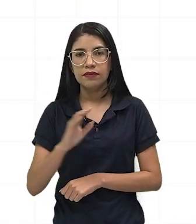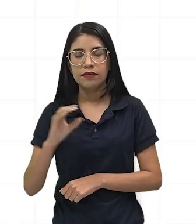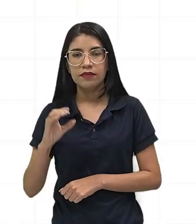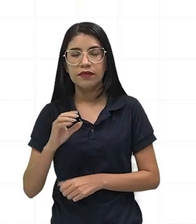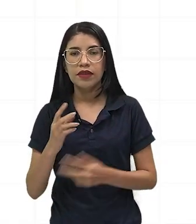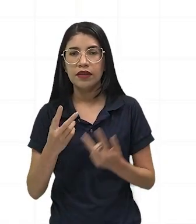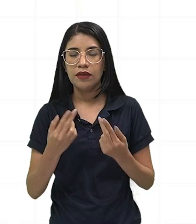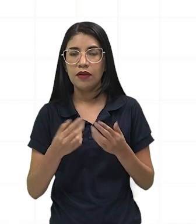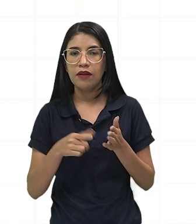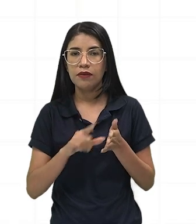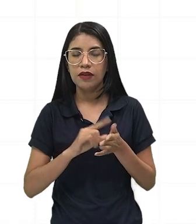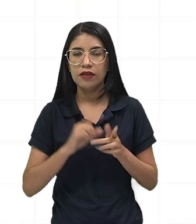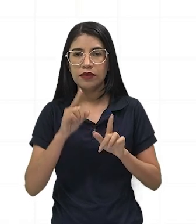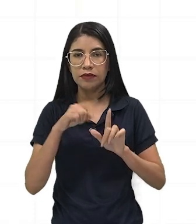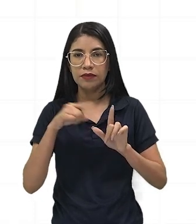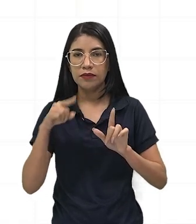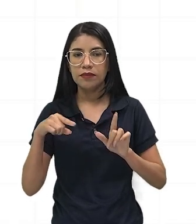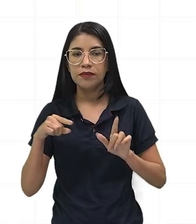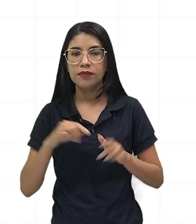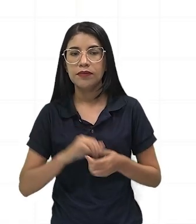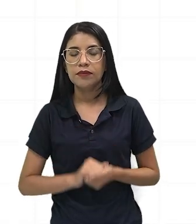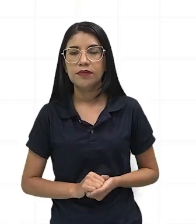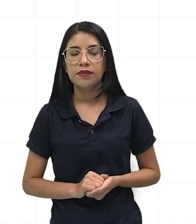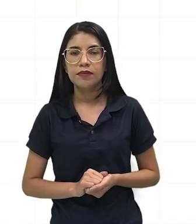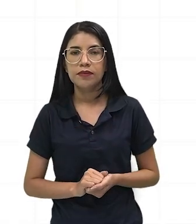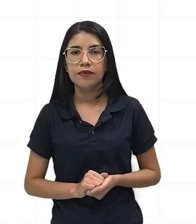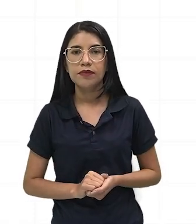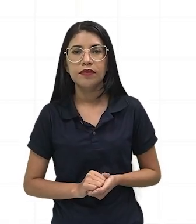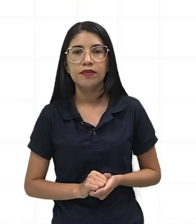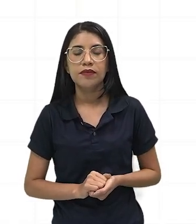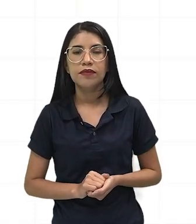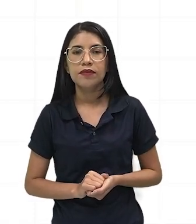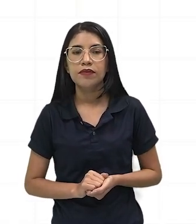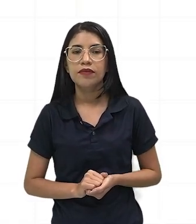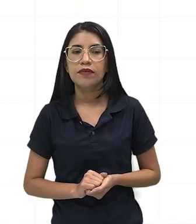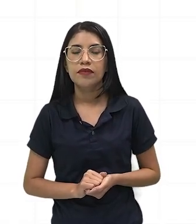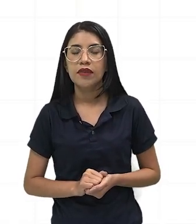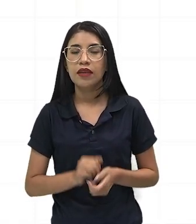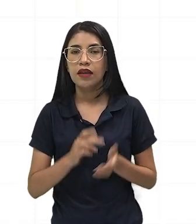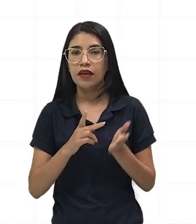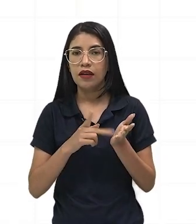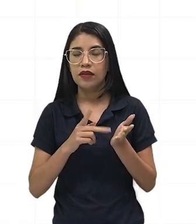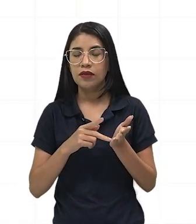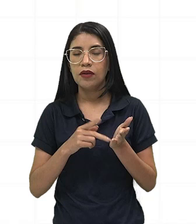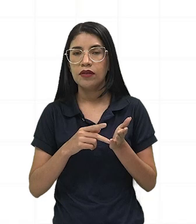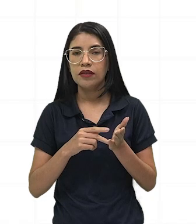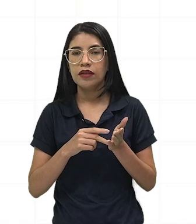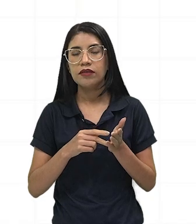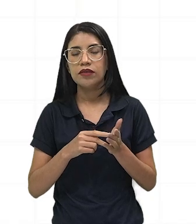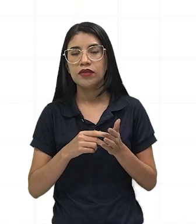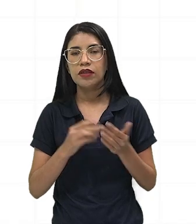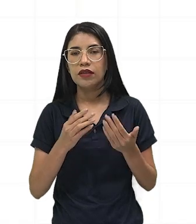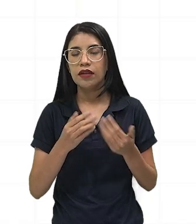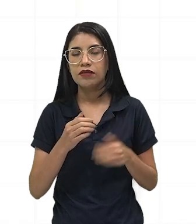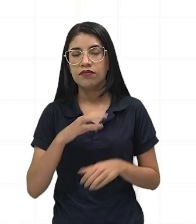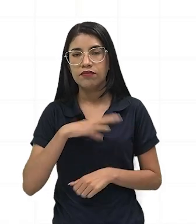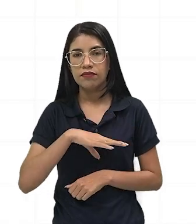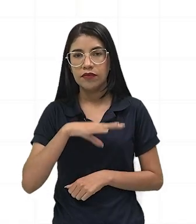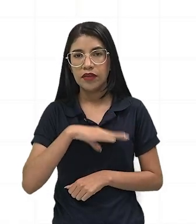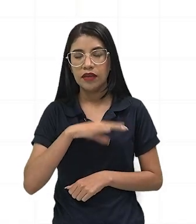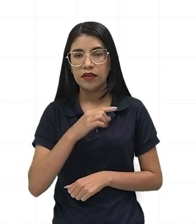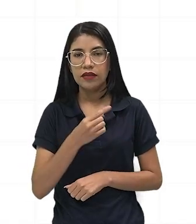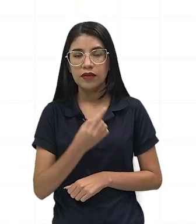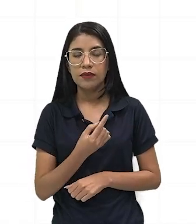daquela forma, né, ó, o nosso aluno B aqui na primeira nota de língua portuguesa, depois ele,